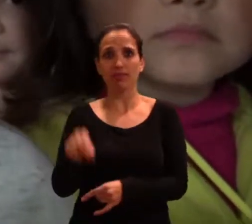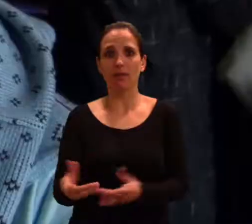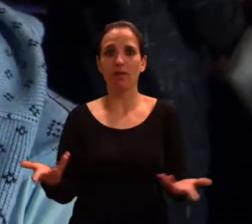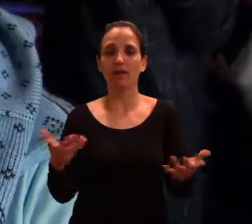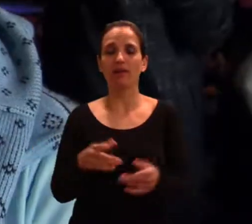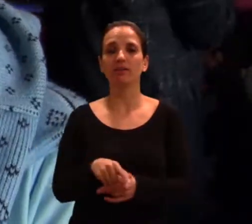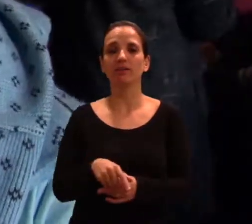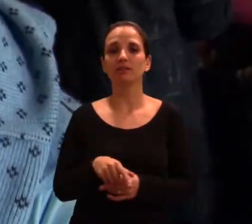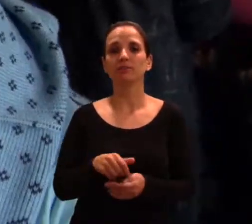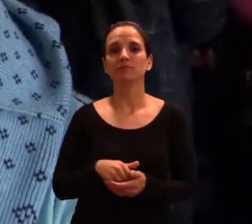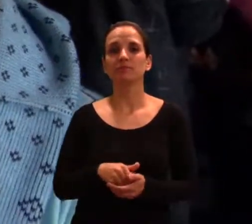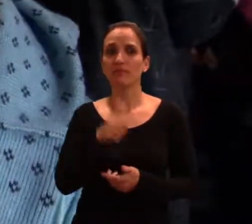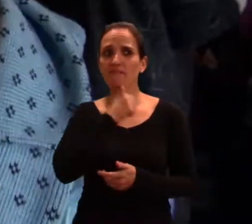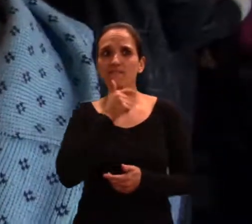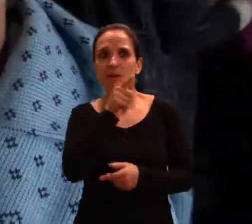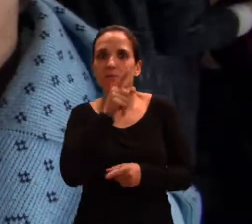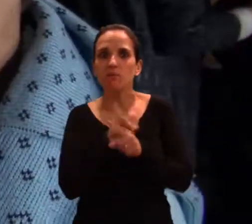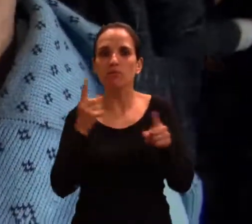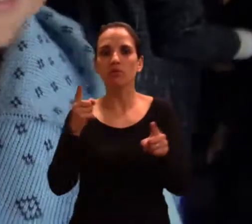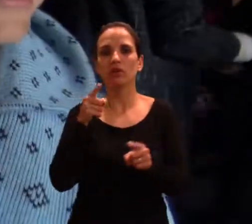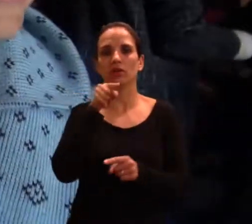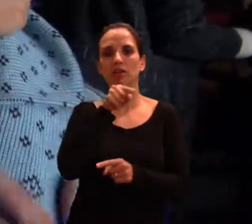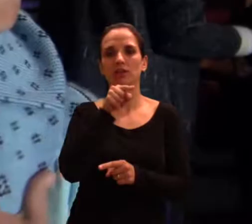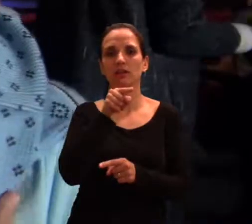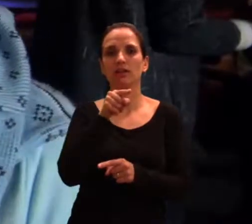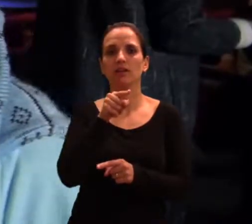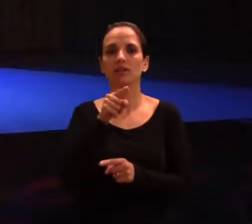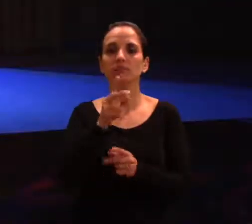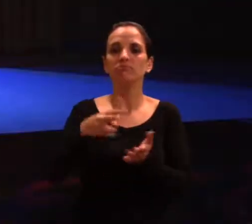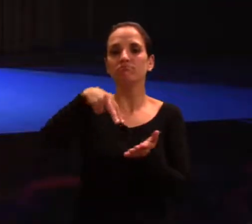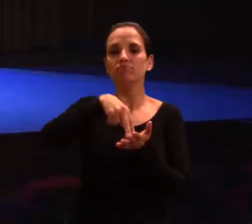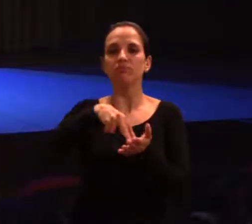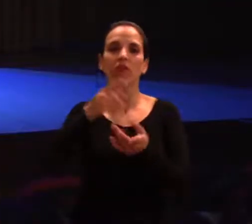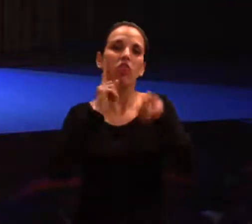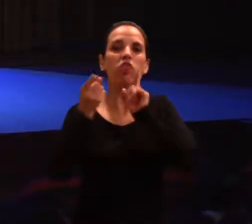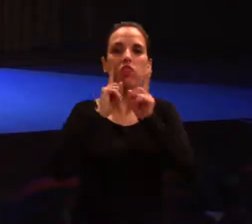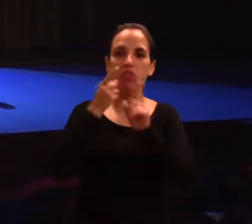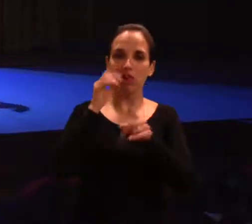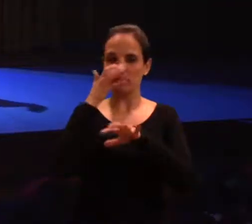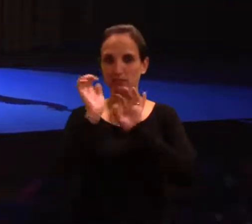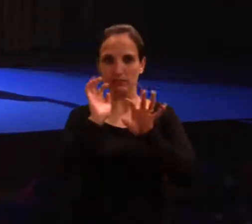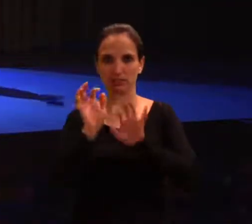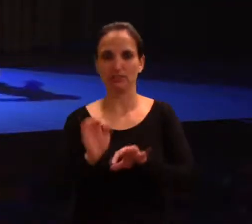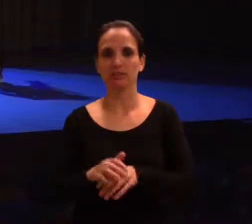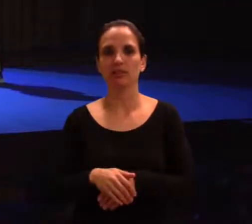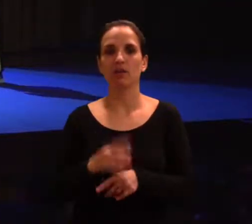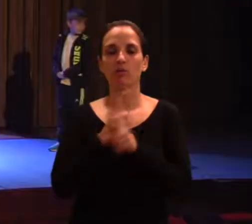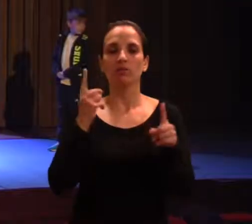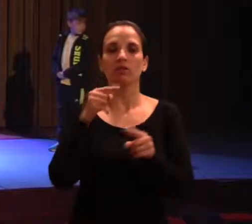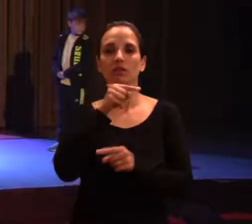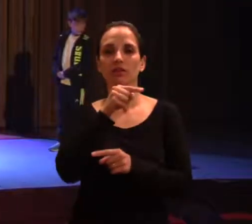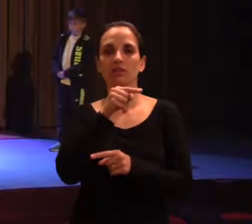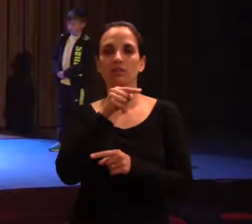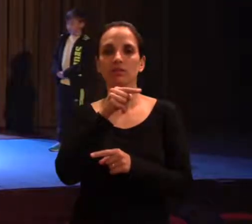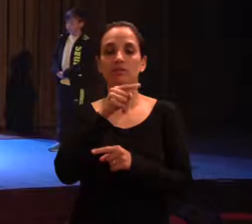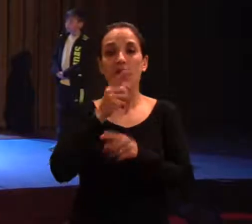cantavam. O vermelho. Porquê? Porque ele estava em cima da bola e fazia graças. Isso. Porque ele